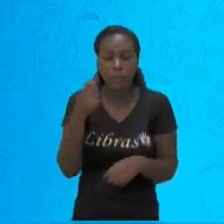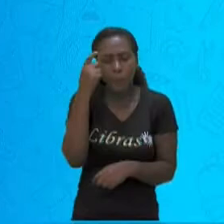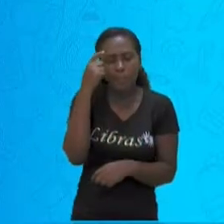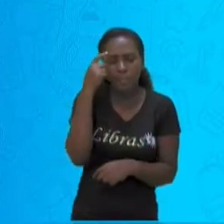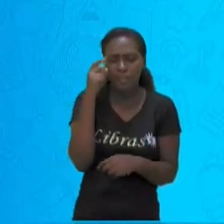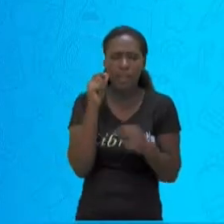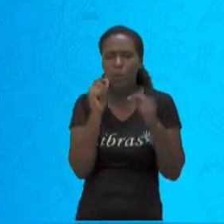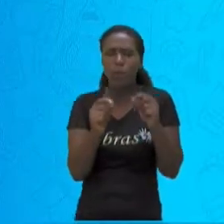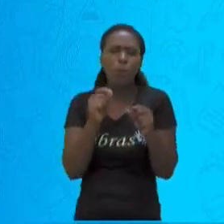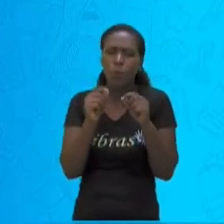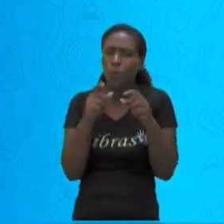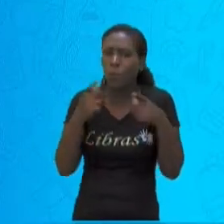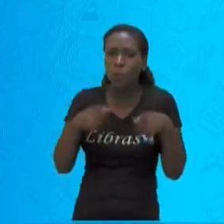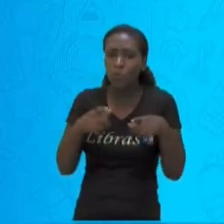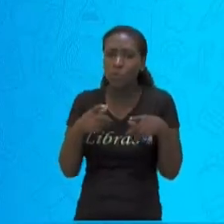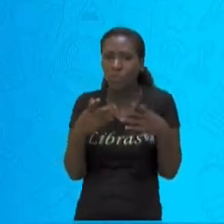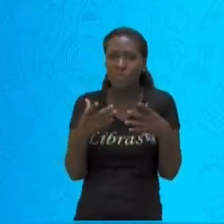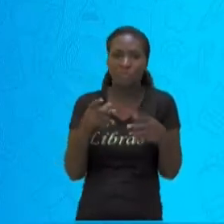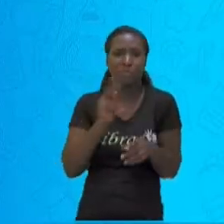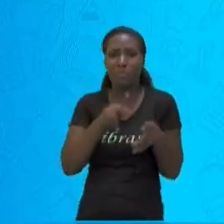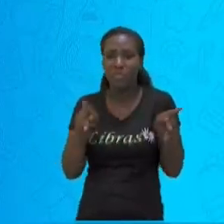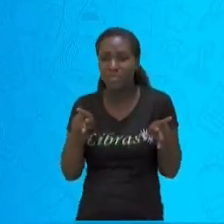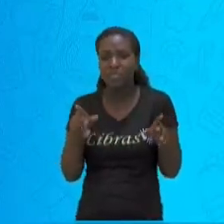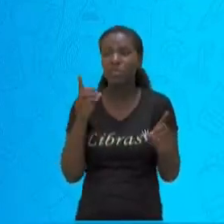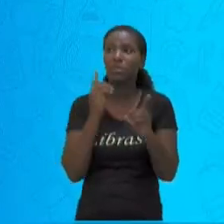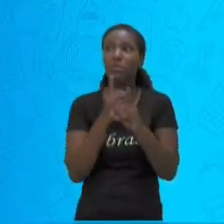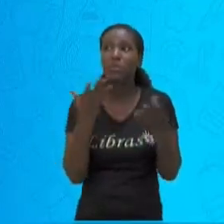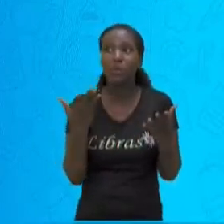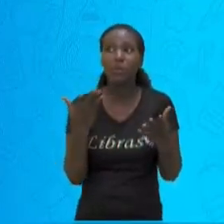Eliane. Você já viu,